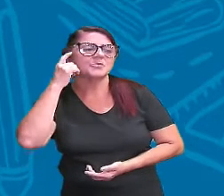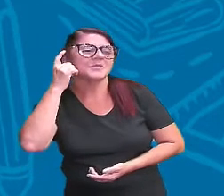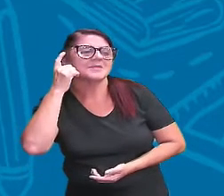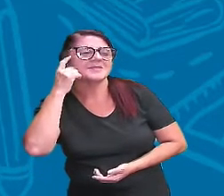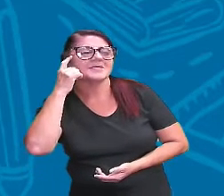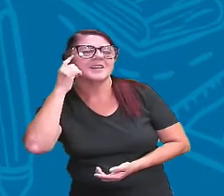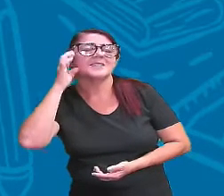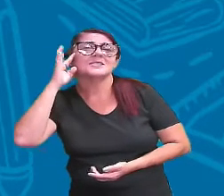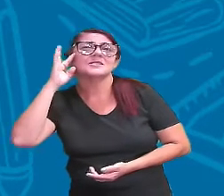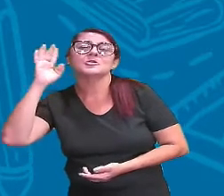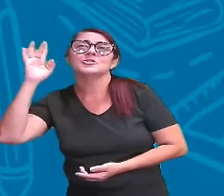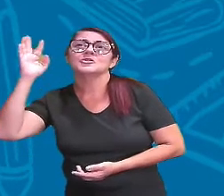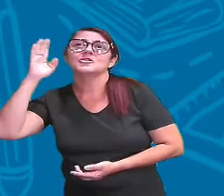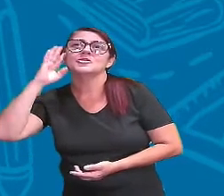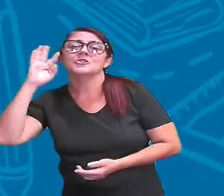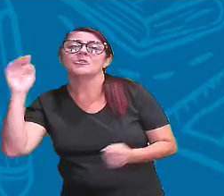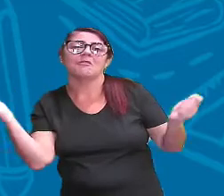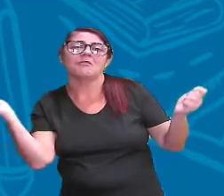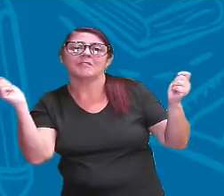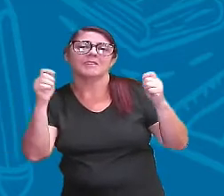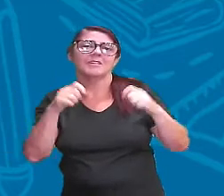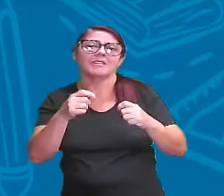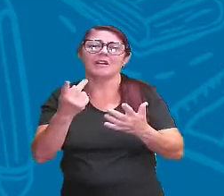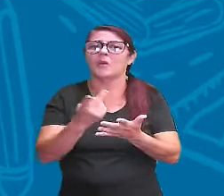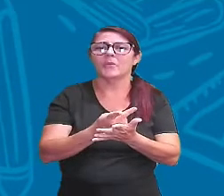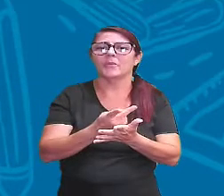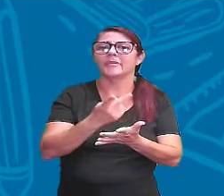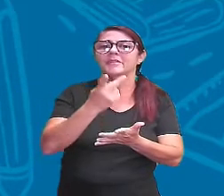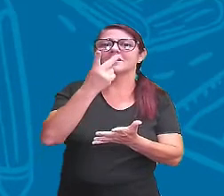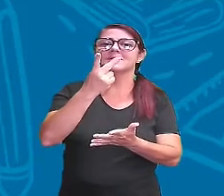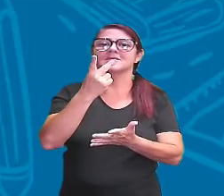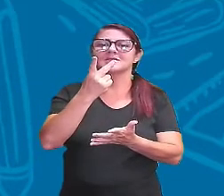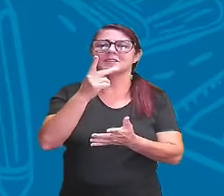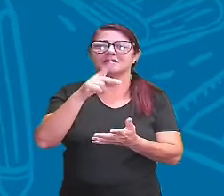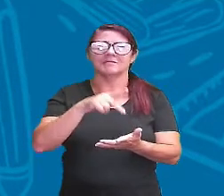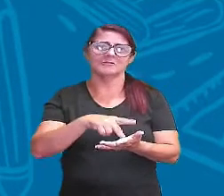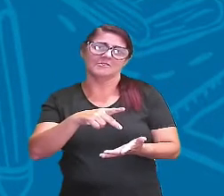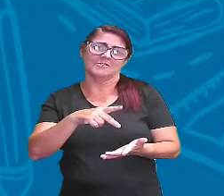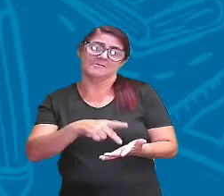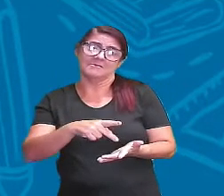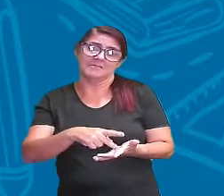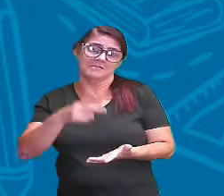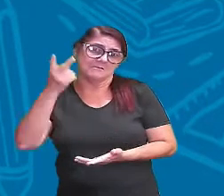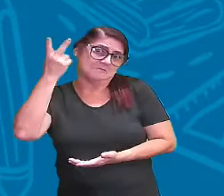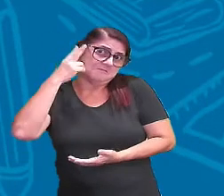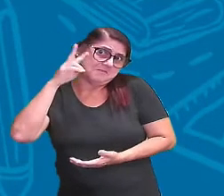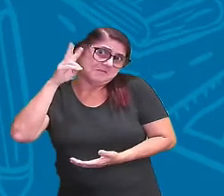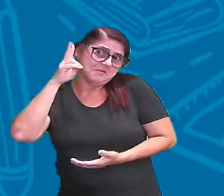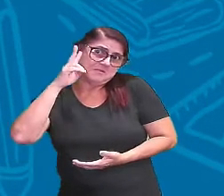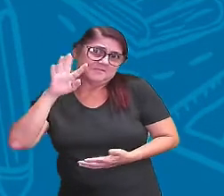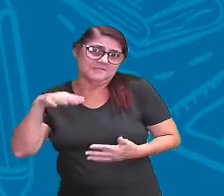da criatividade que você pode deixar fluir e pode acontecer de tudo na sua história.